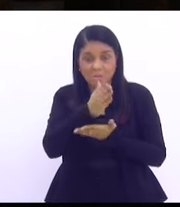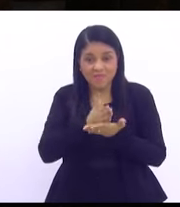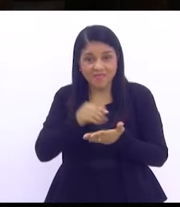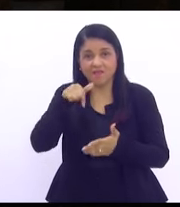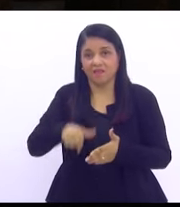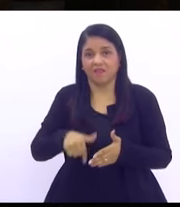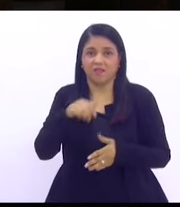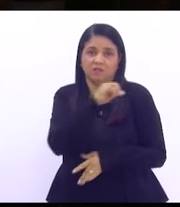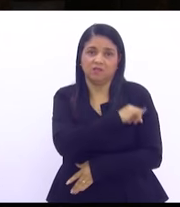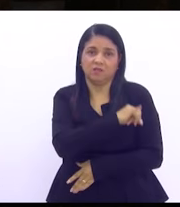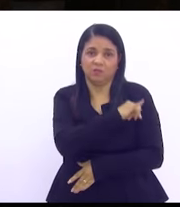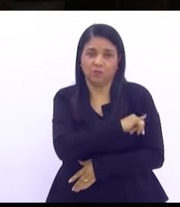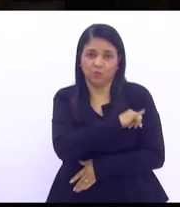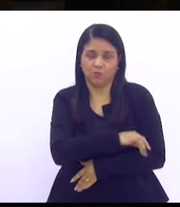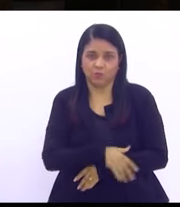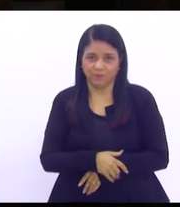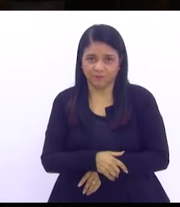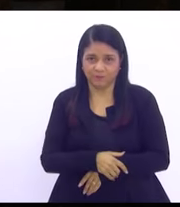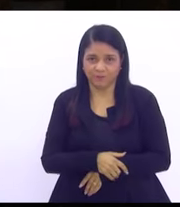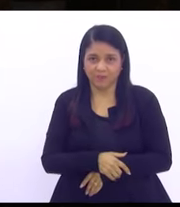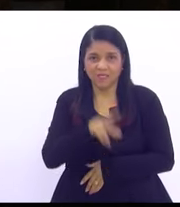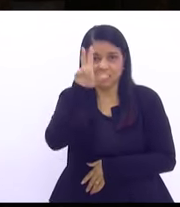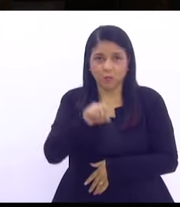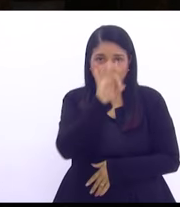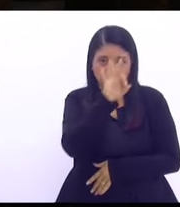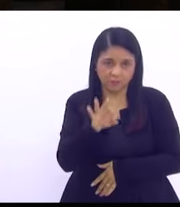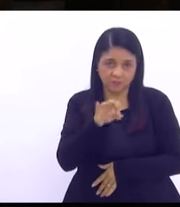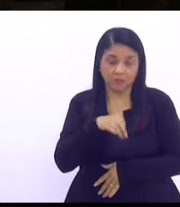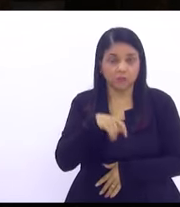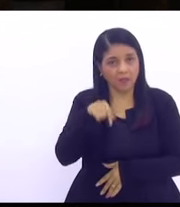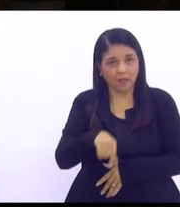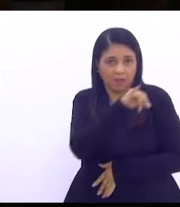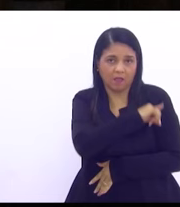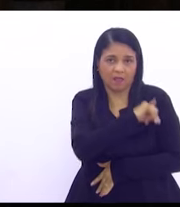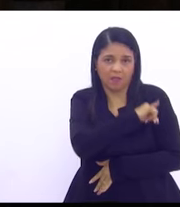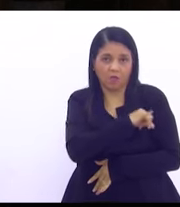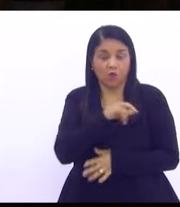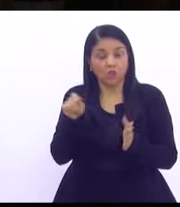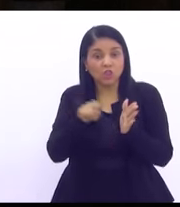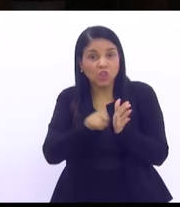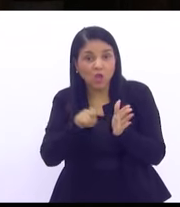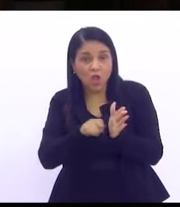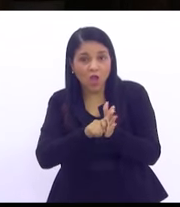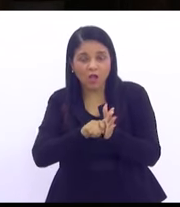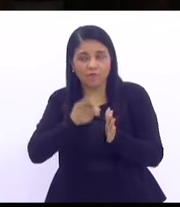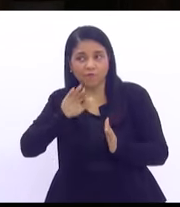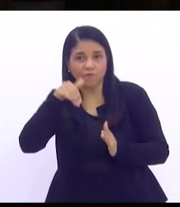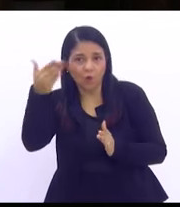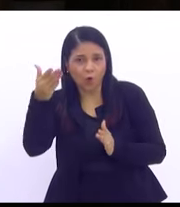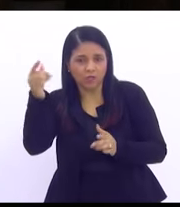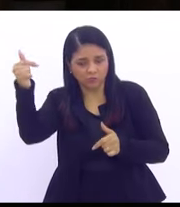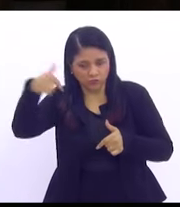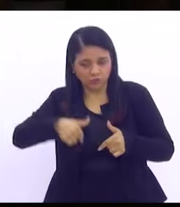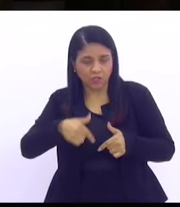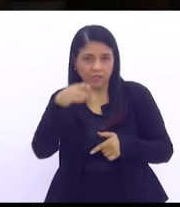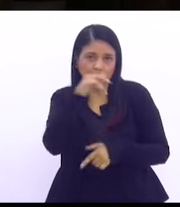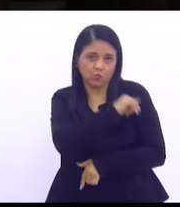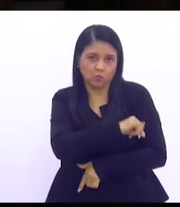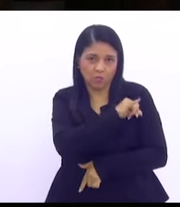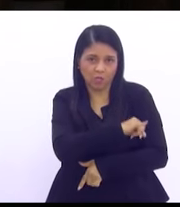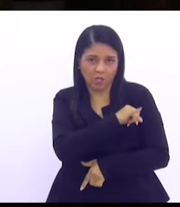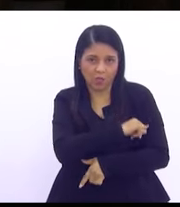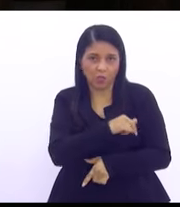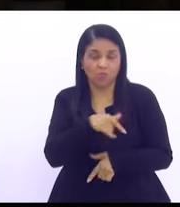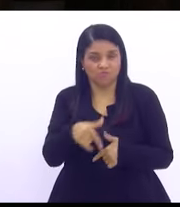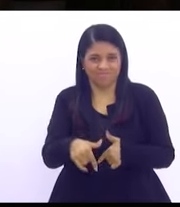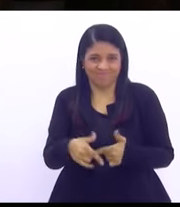Rio de Janeiro. A droga que vem de fora. Então, o governo federal tem que lutar para que isso não